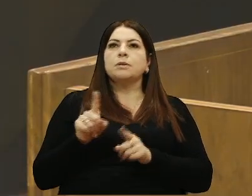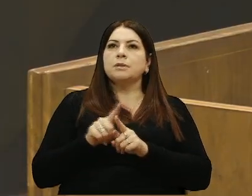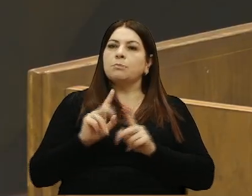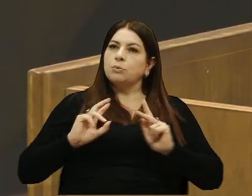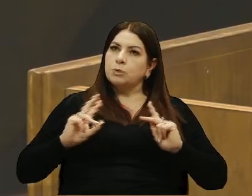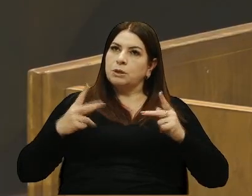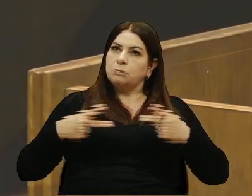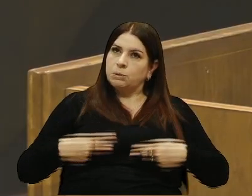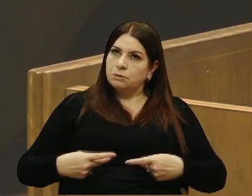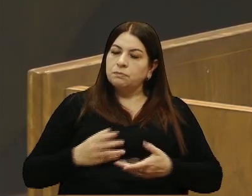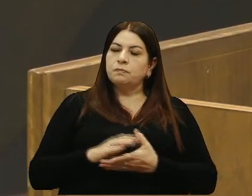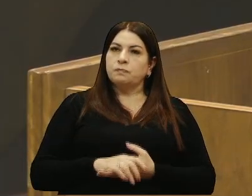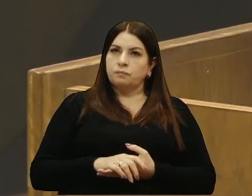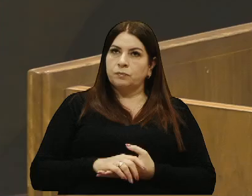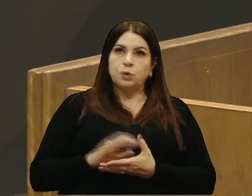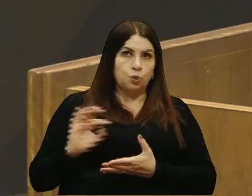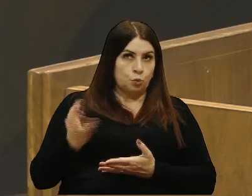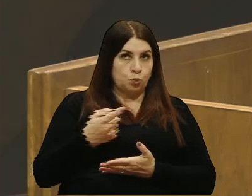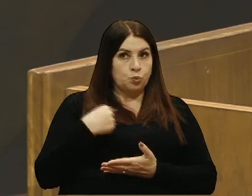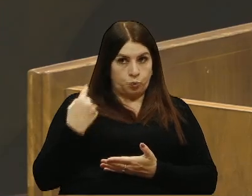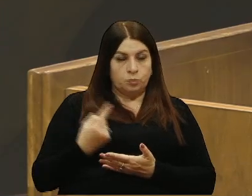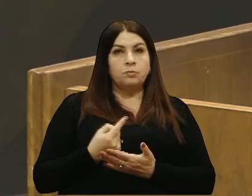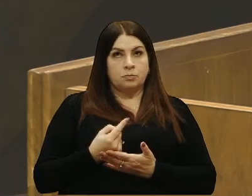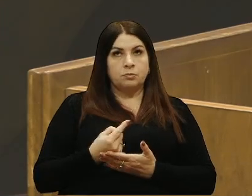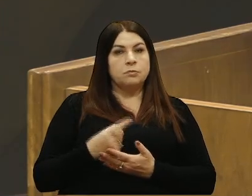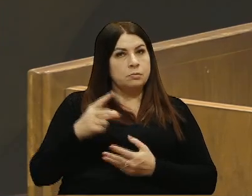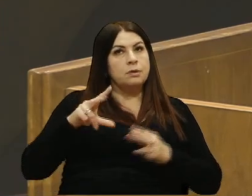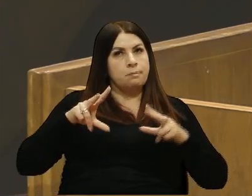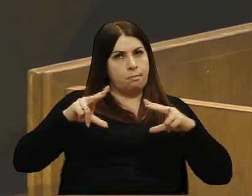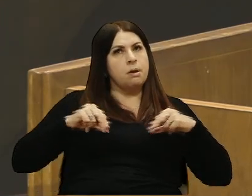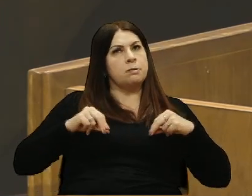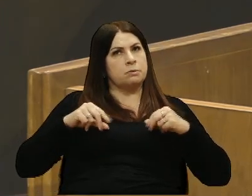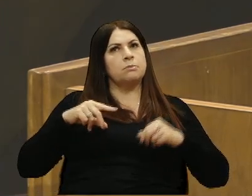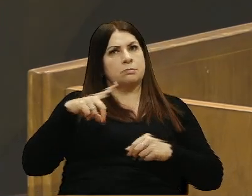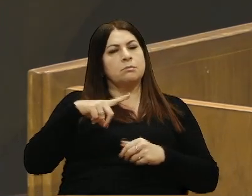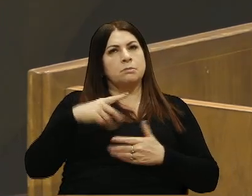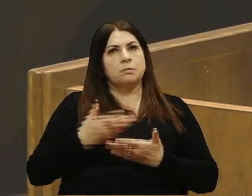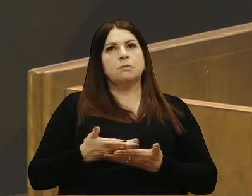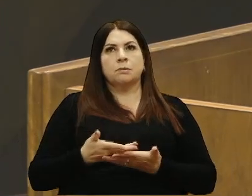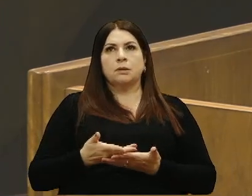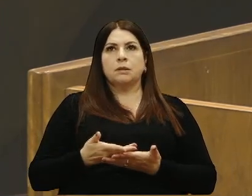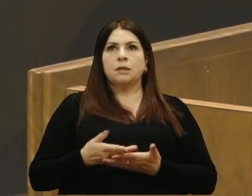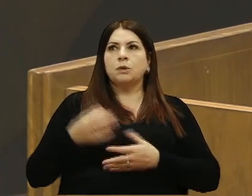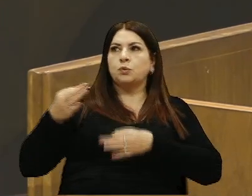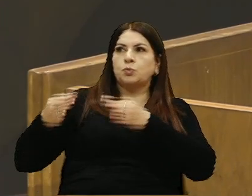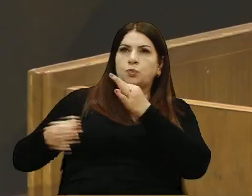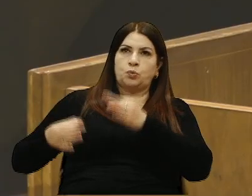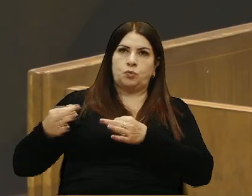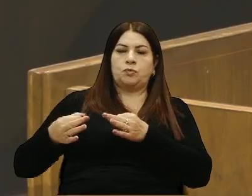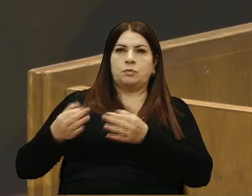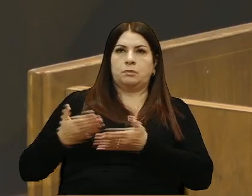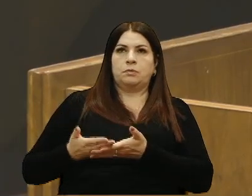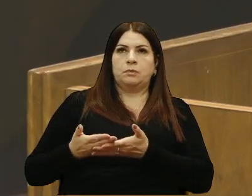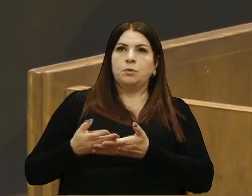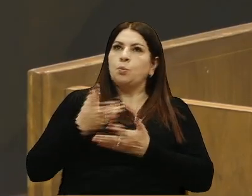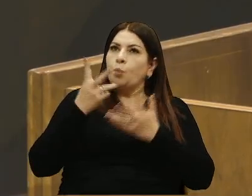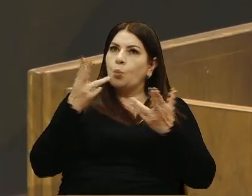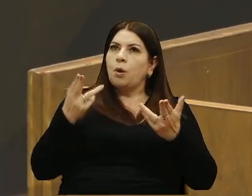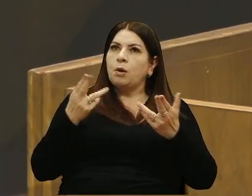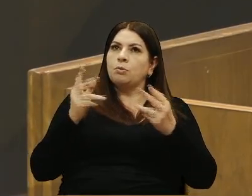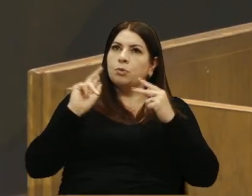seres humanos. E todos nós merecemos ter da justiça o